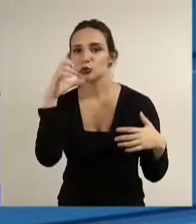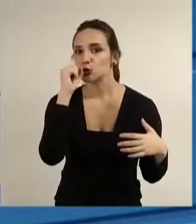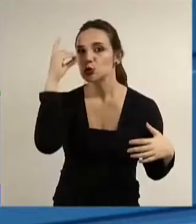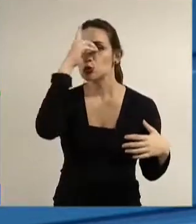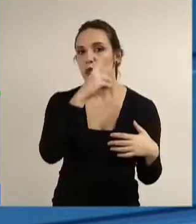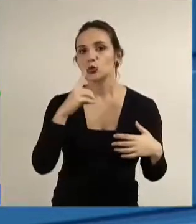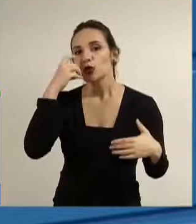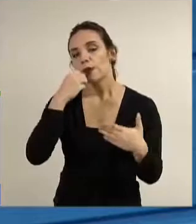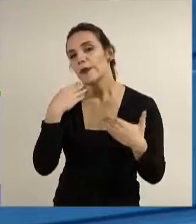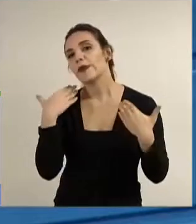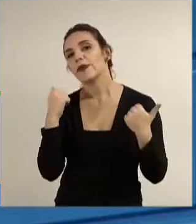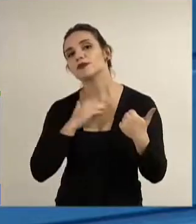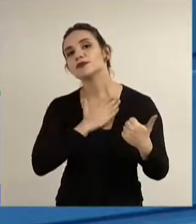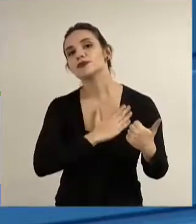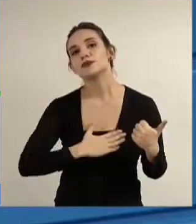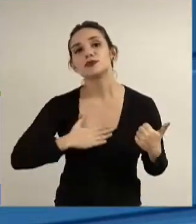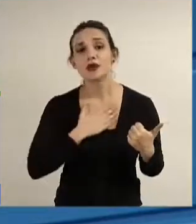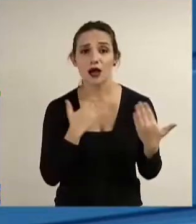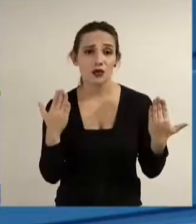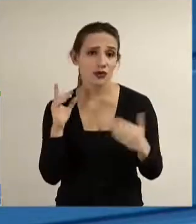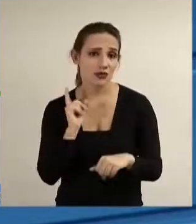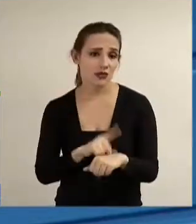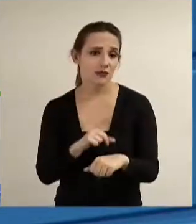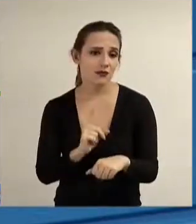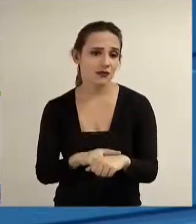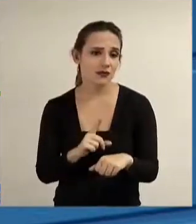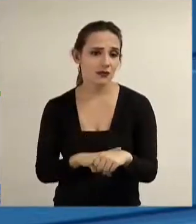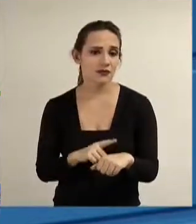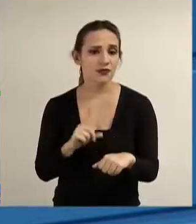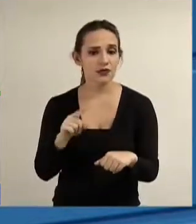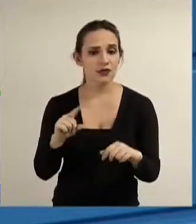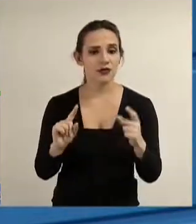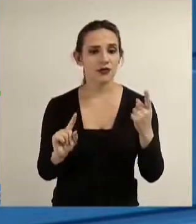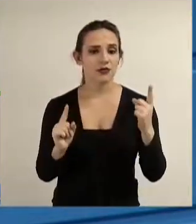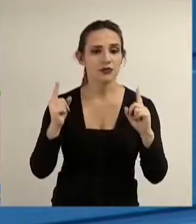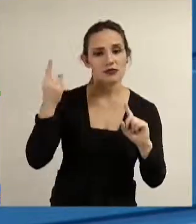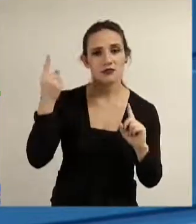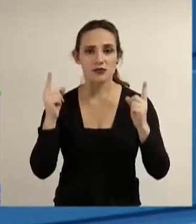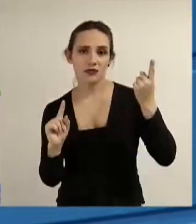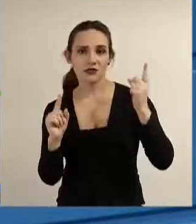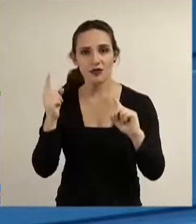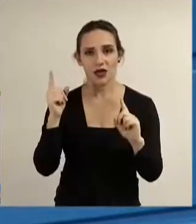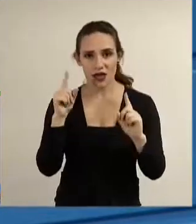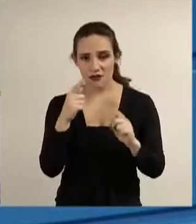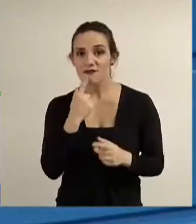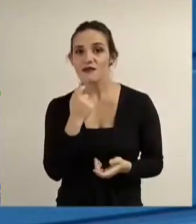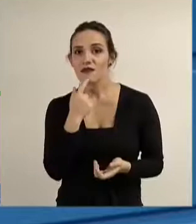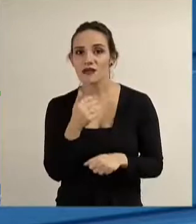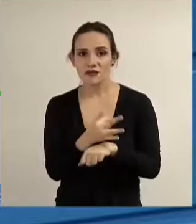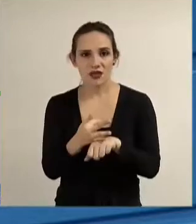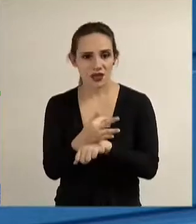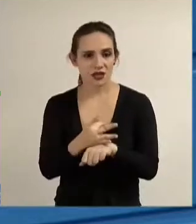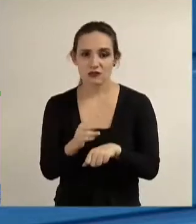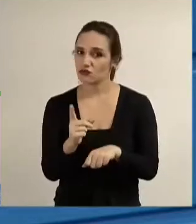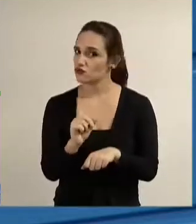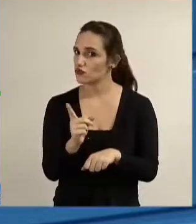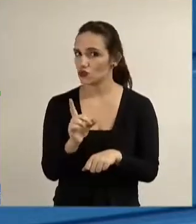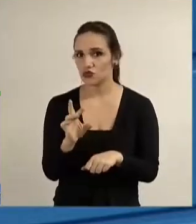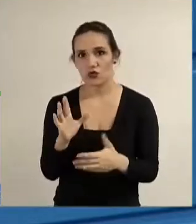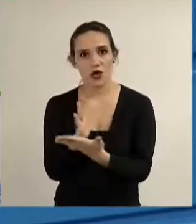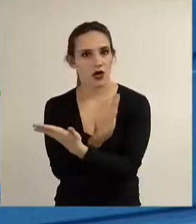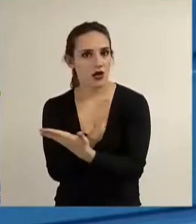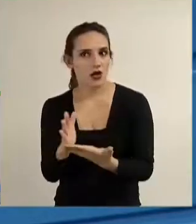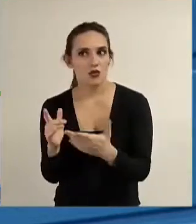nesse período de carnaval, que não é feriado. Tem gente que pensa que carnaval é feriado, não é feriado, só em alguns